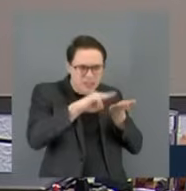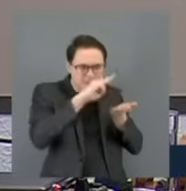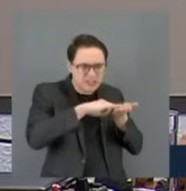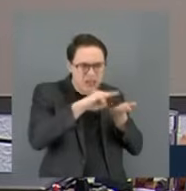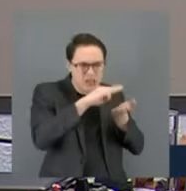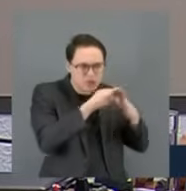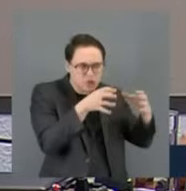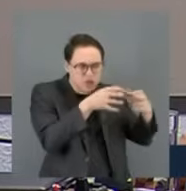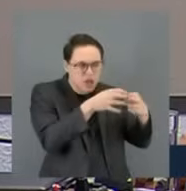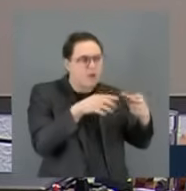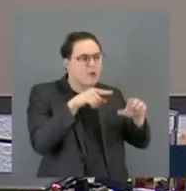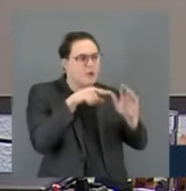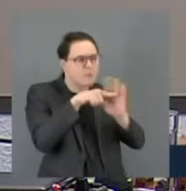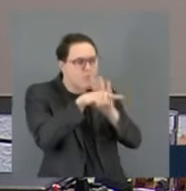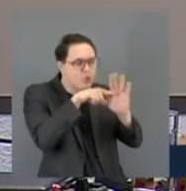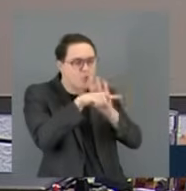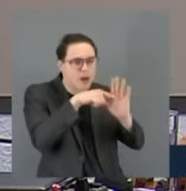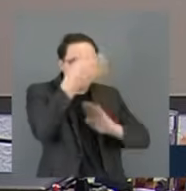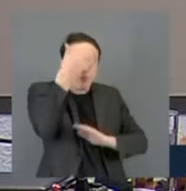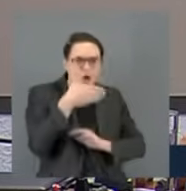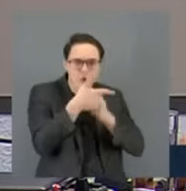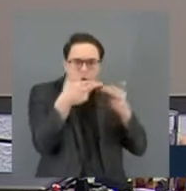pesca probatória mais uma vez.